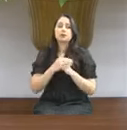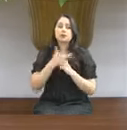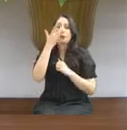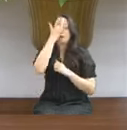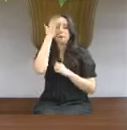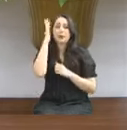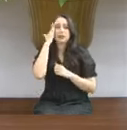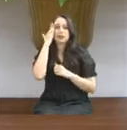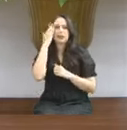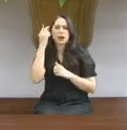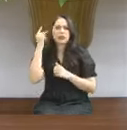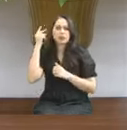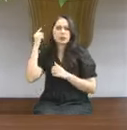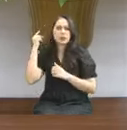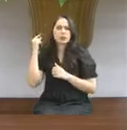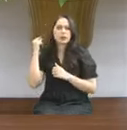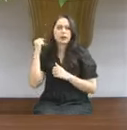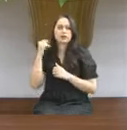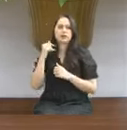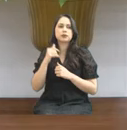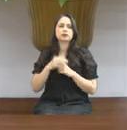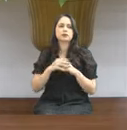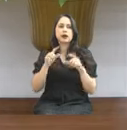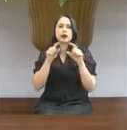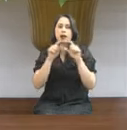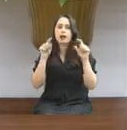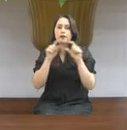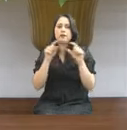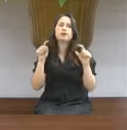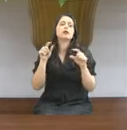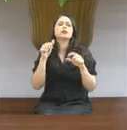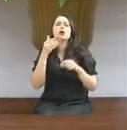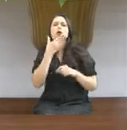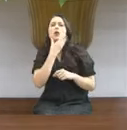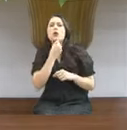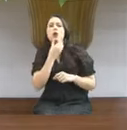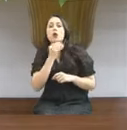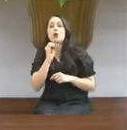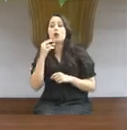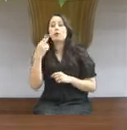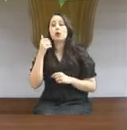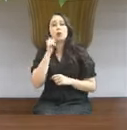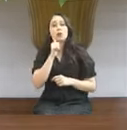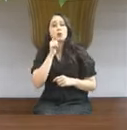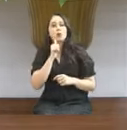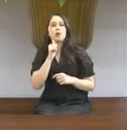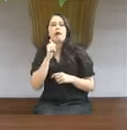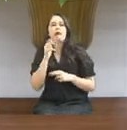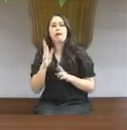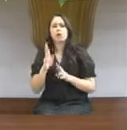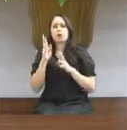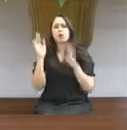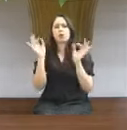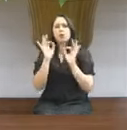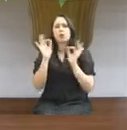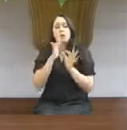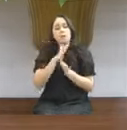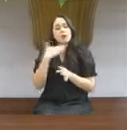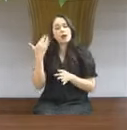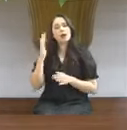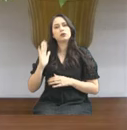sábio, que o homem ou a mulher sem a esperança, ou sem uma esperança, ele está